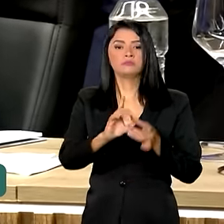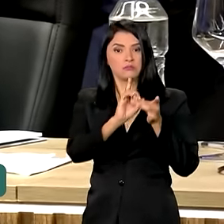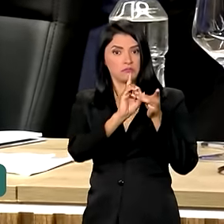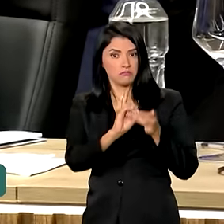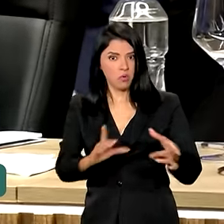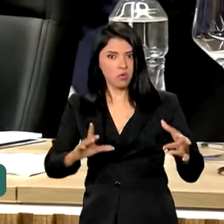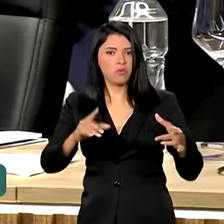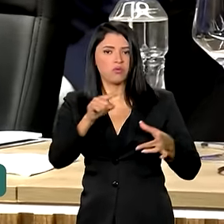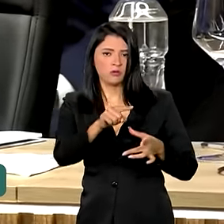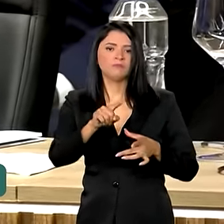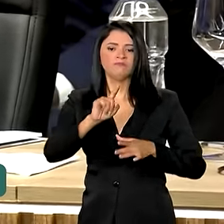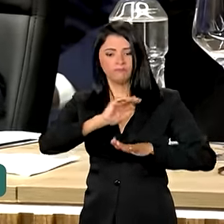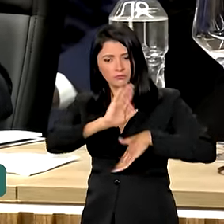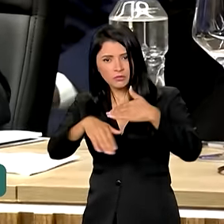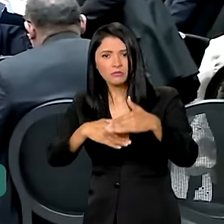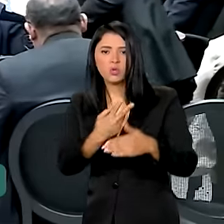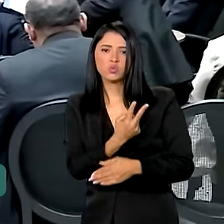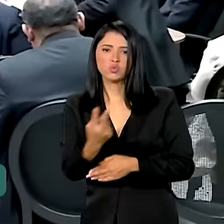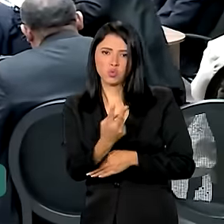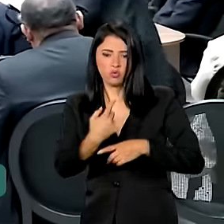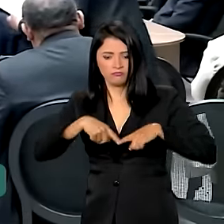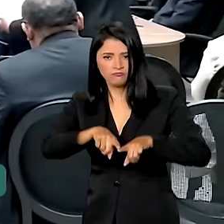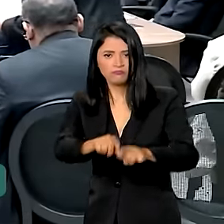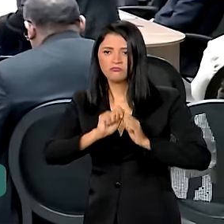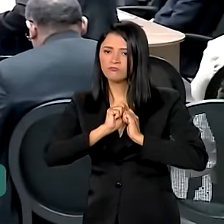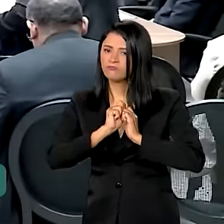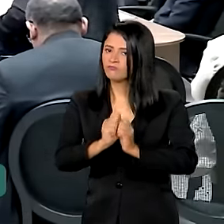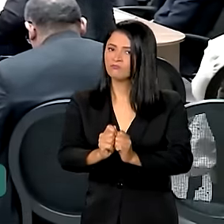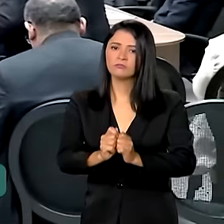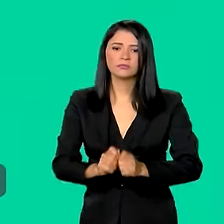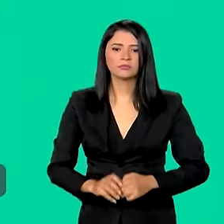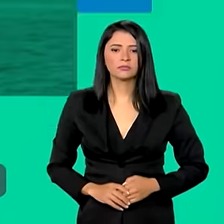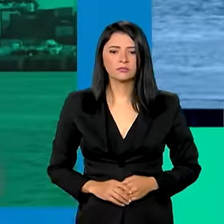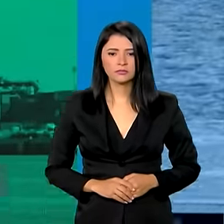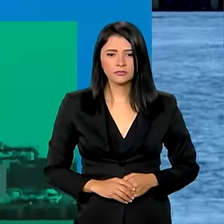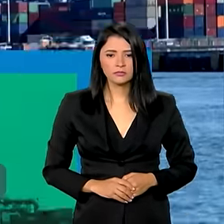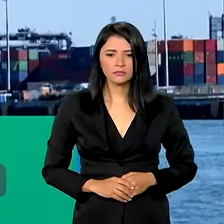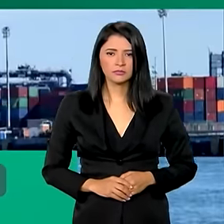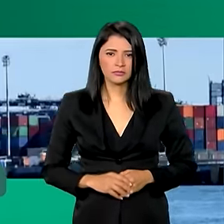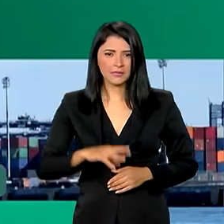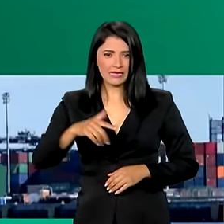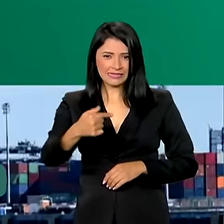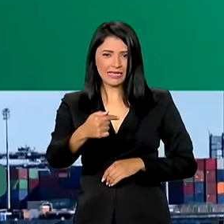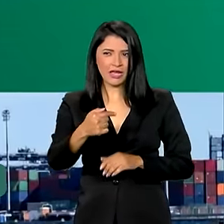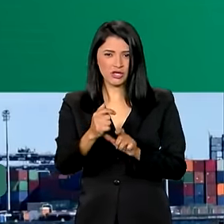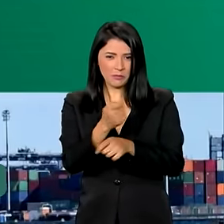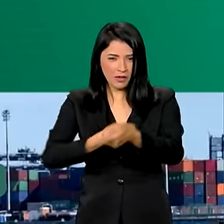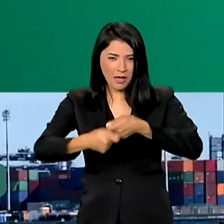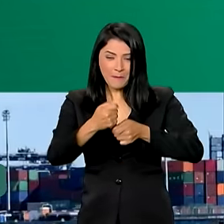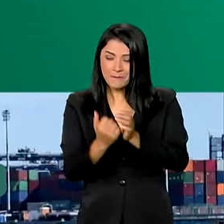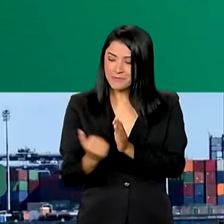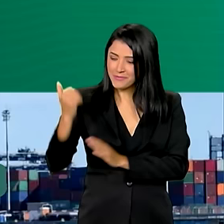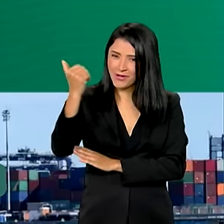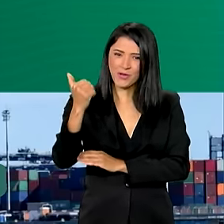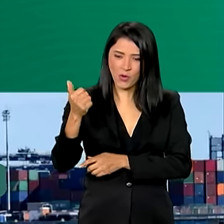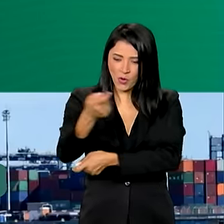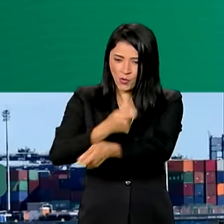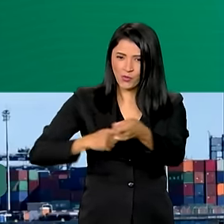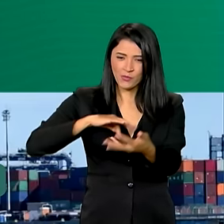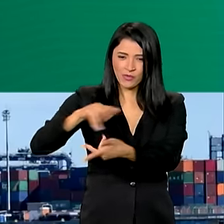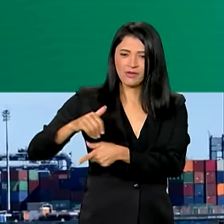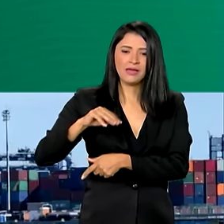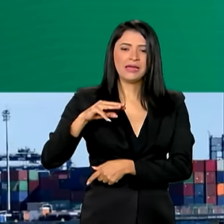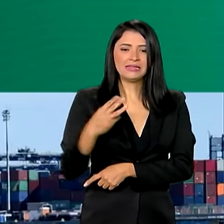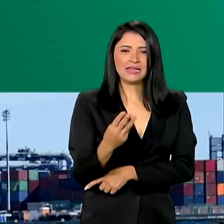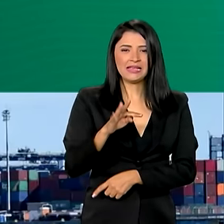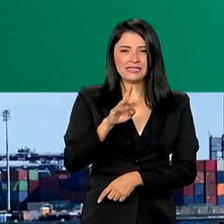Democracia e desenvolvimento andam lado a lado. Sétima maior economia mundial, com cerca de 3 trilhões